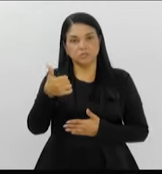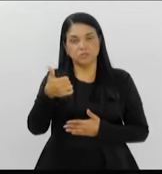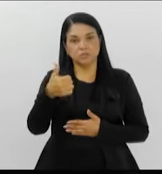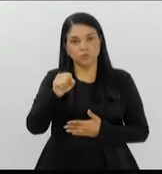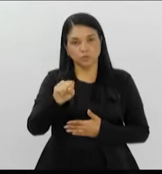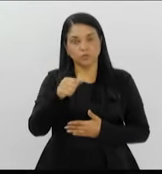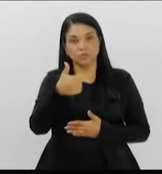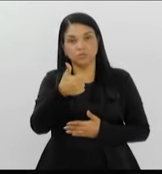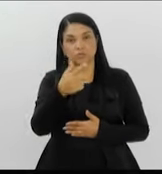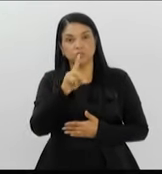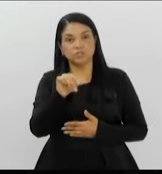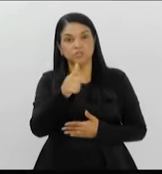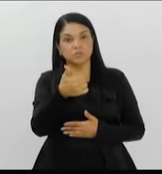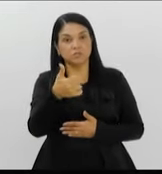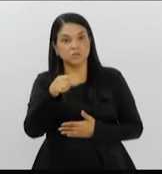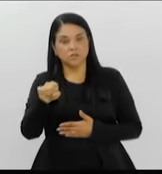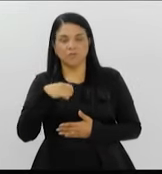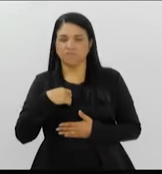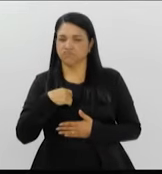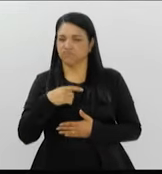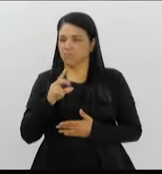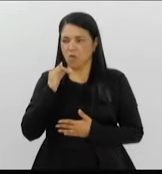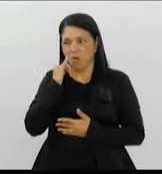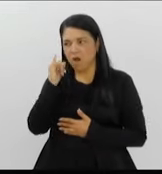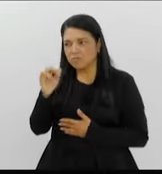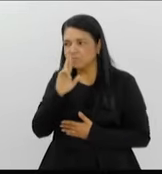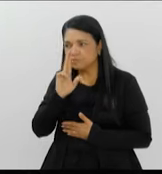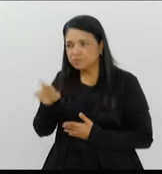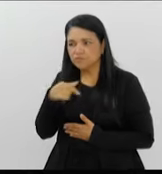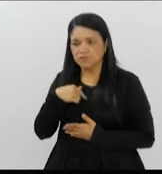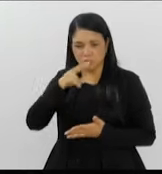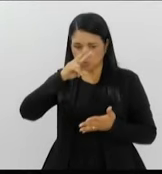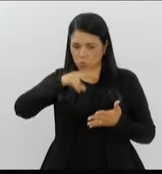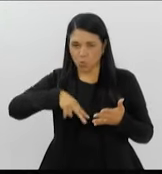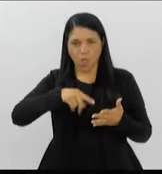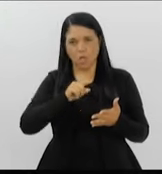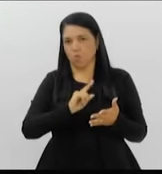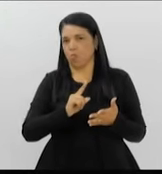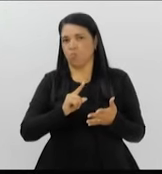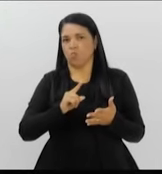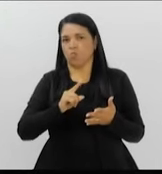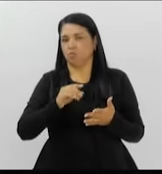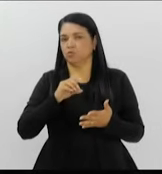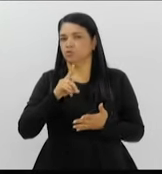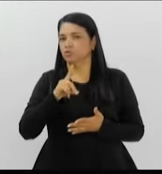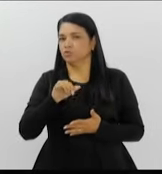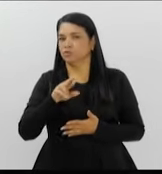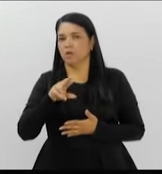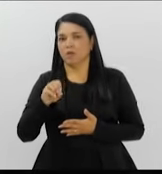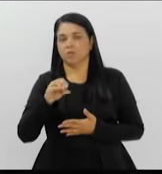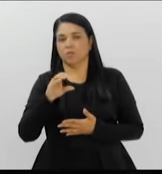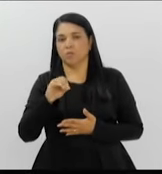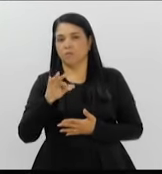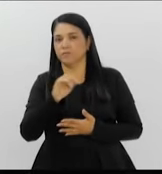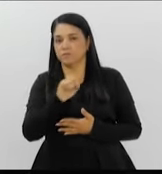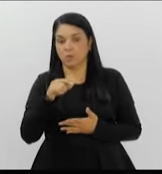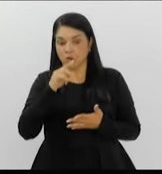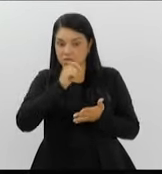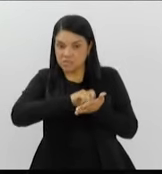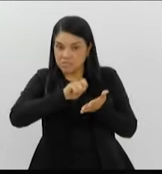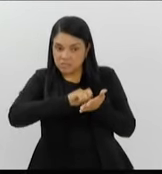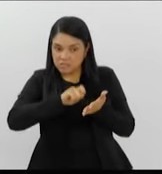vocês não leram o Diário Oficial. Não é isso que está escrito. Está escrito aqui